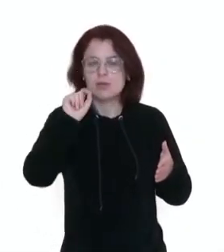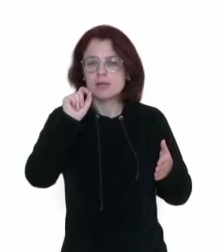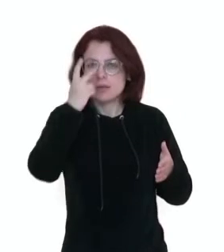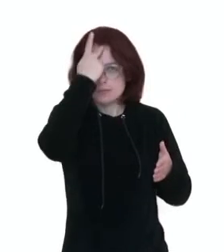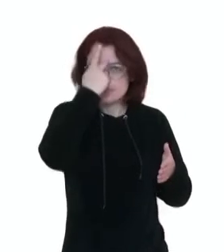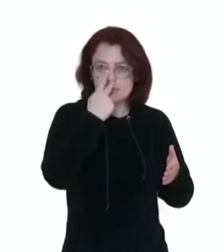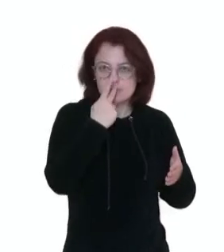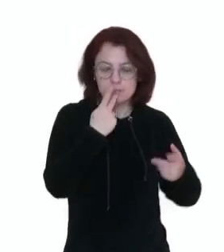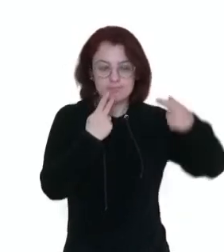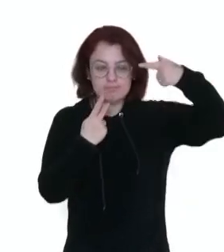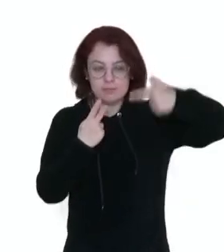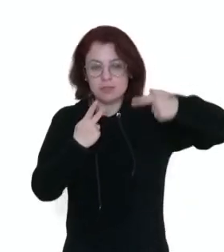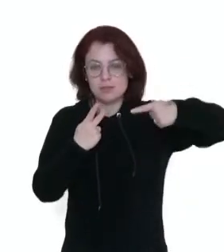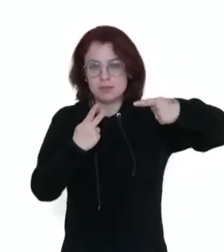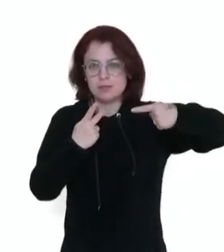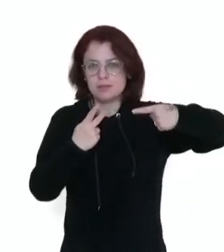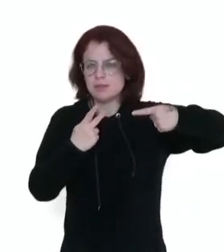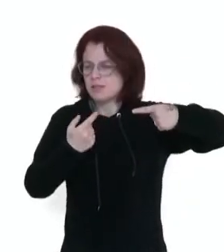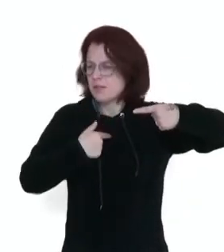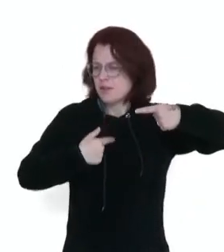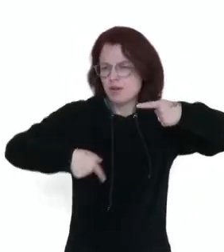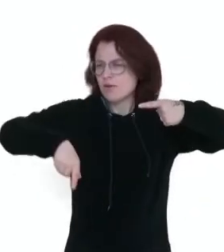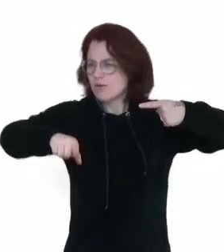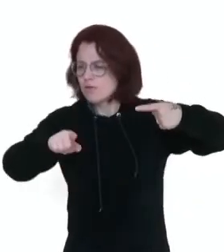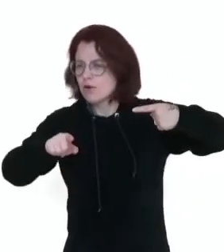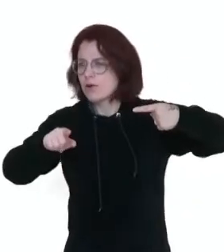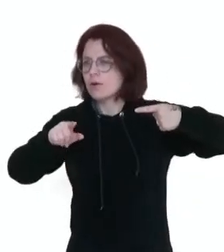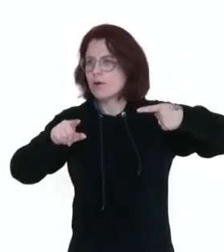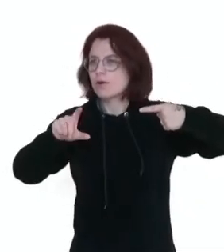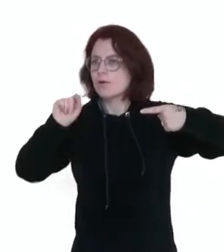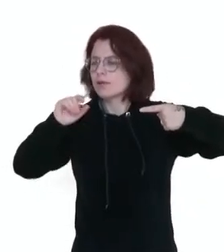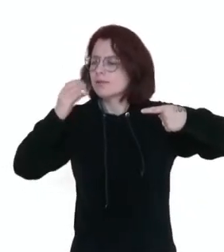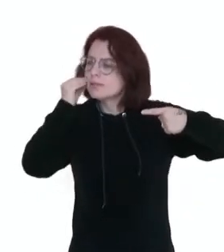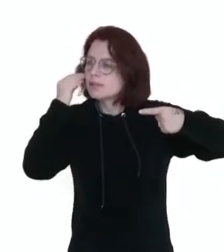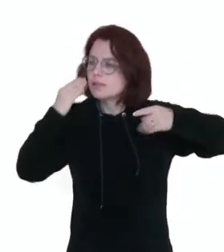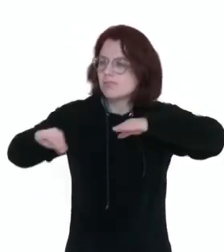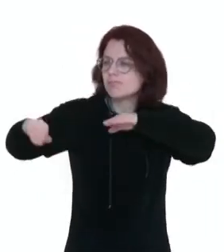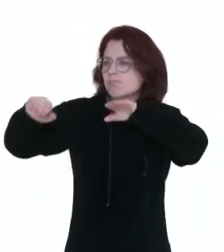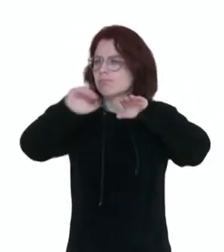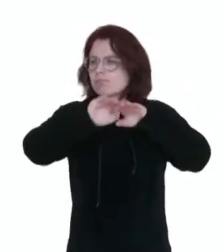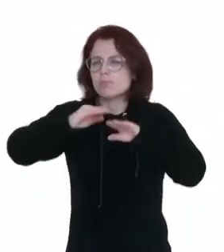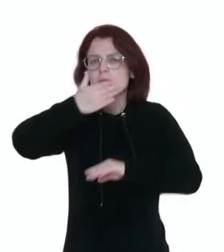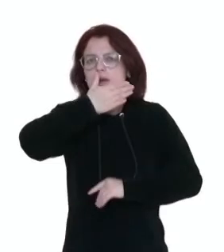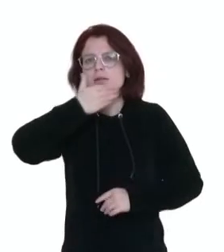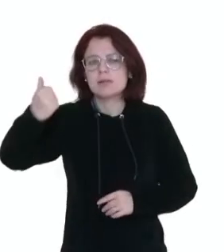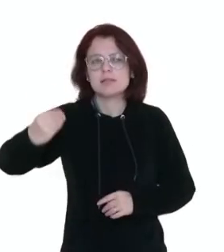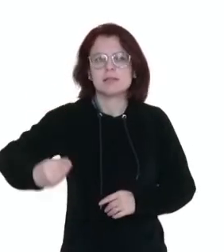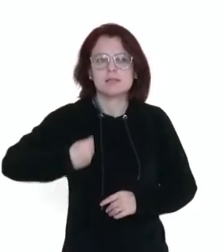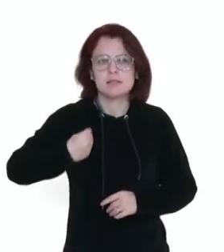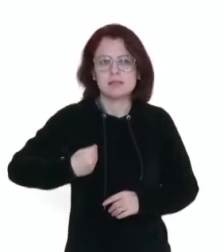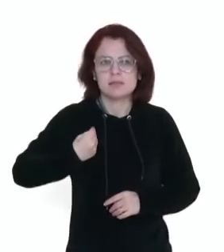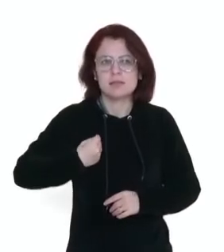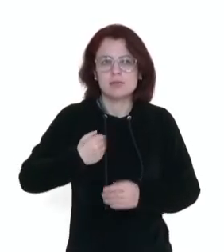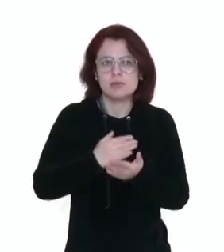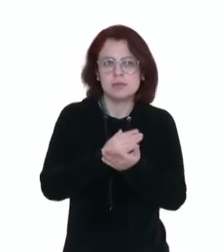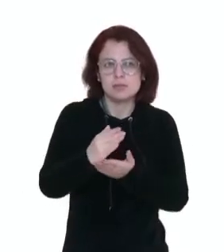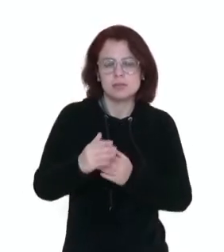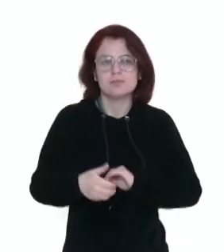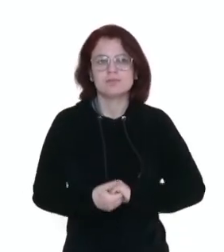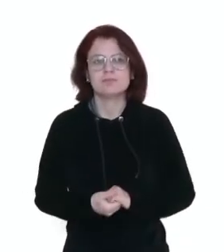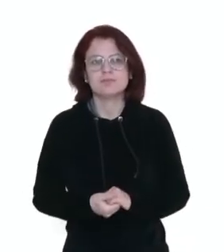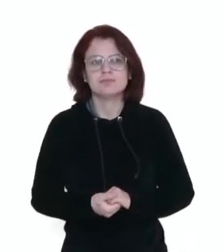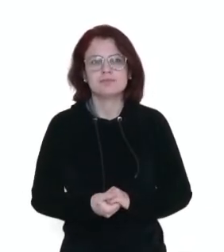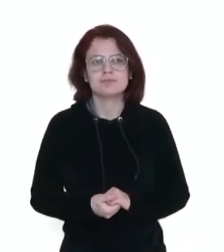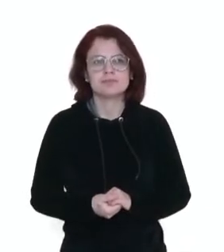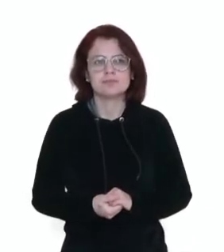se arrisca em nome de resgatar uma harmonia ainda maior da existente no início da